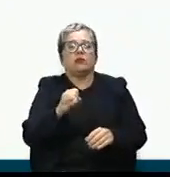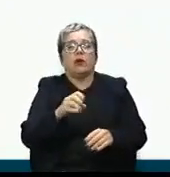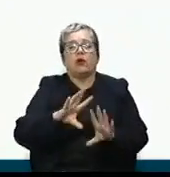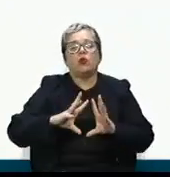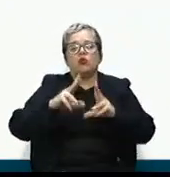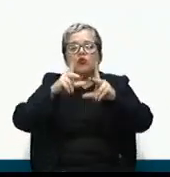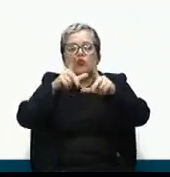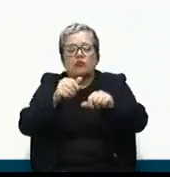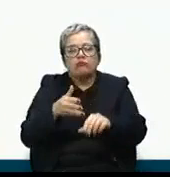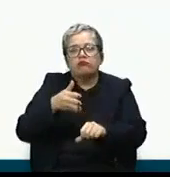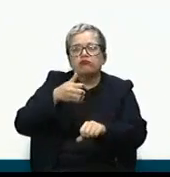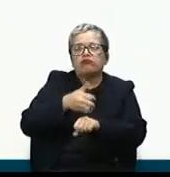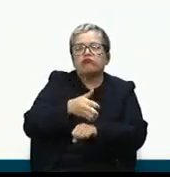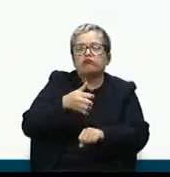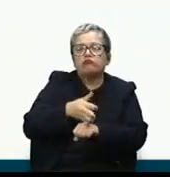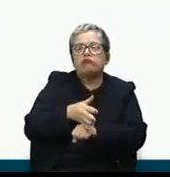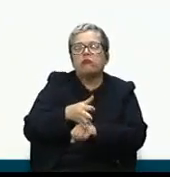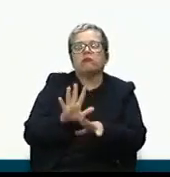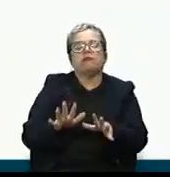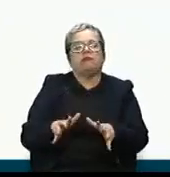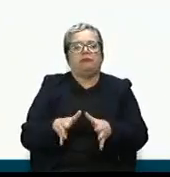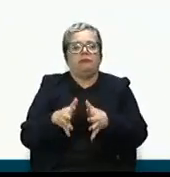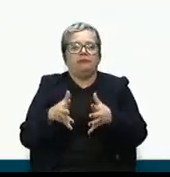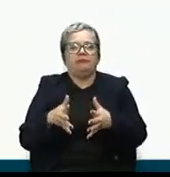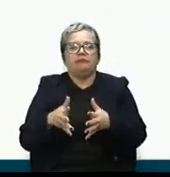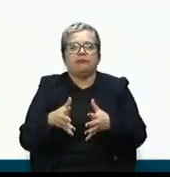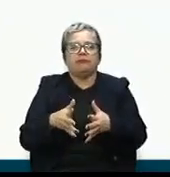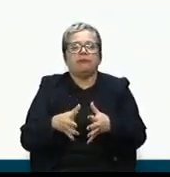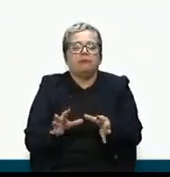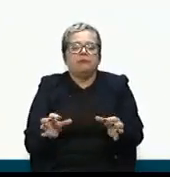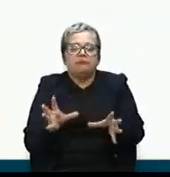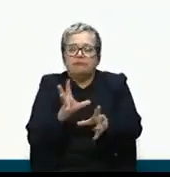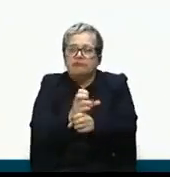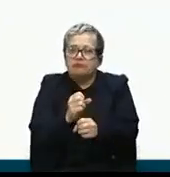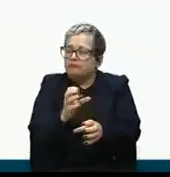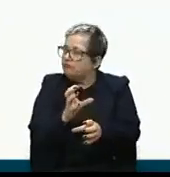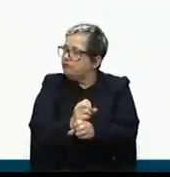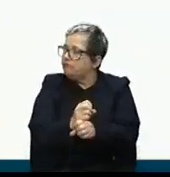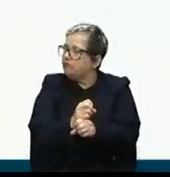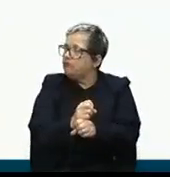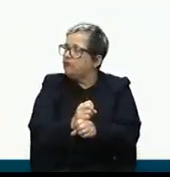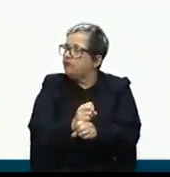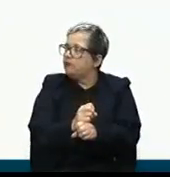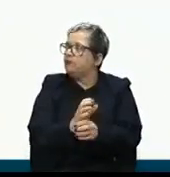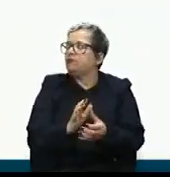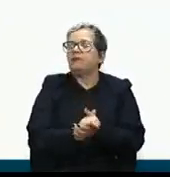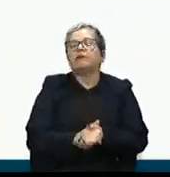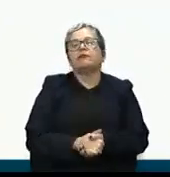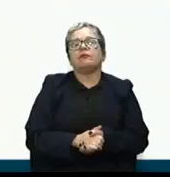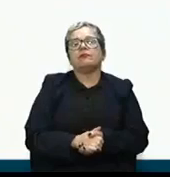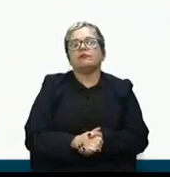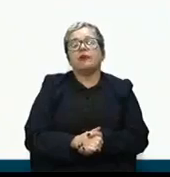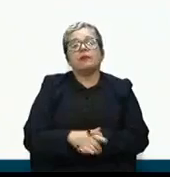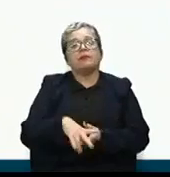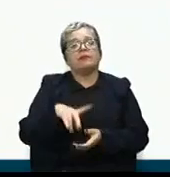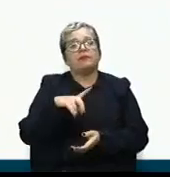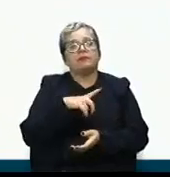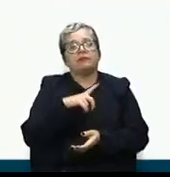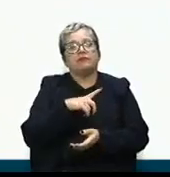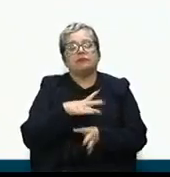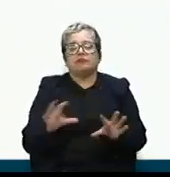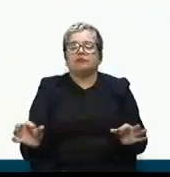todas as entradas. Então, agora eu realizo a operação, que é a operação de soma, e eu obtenho